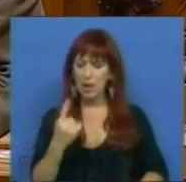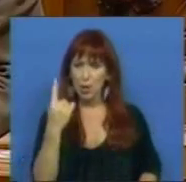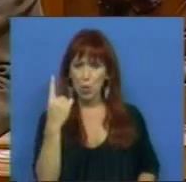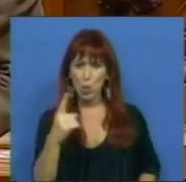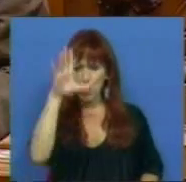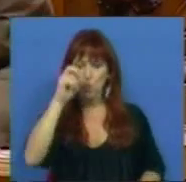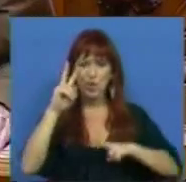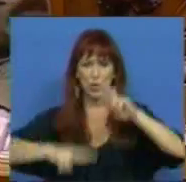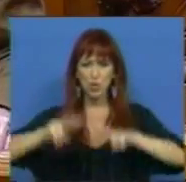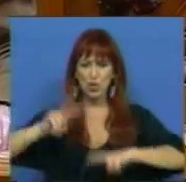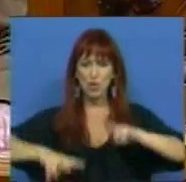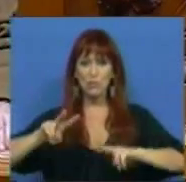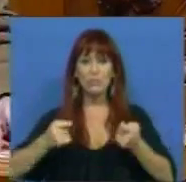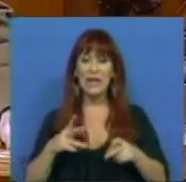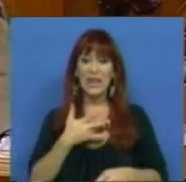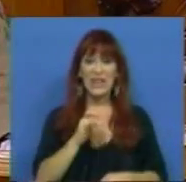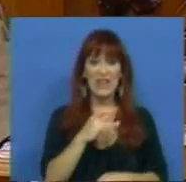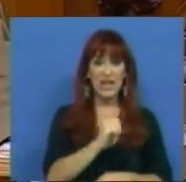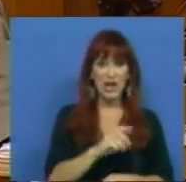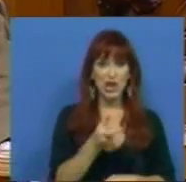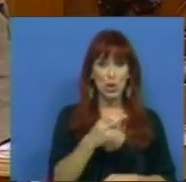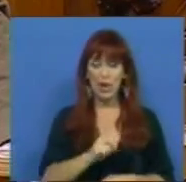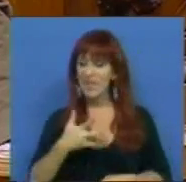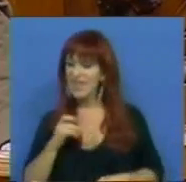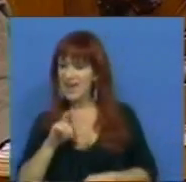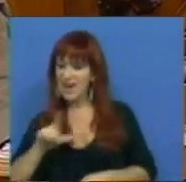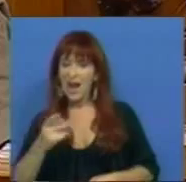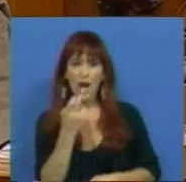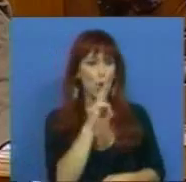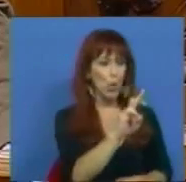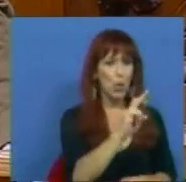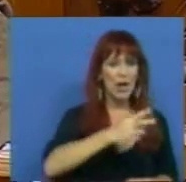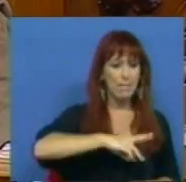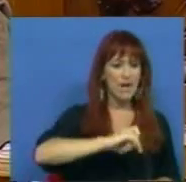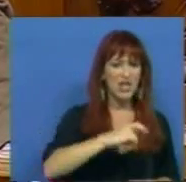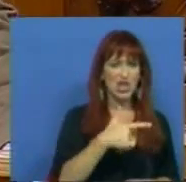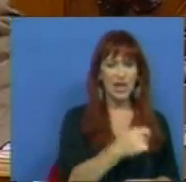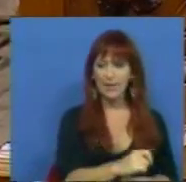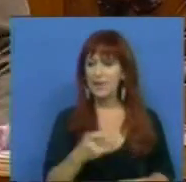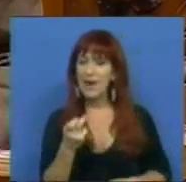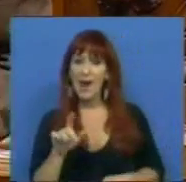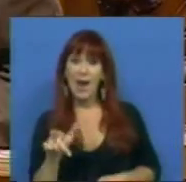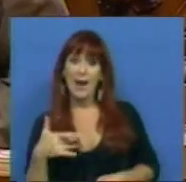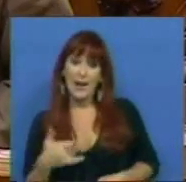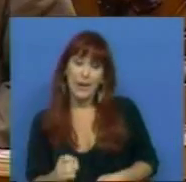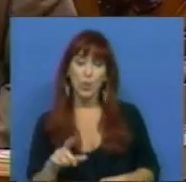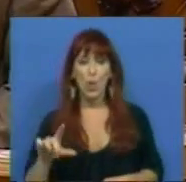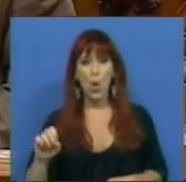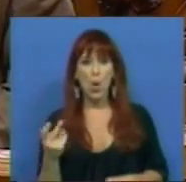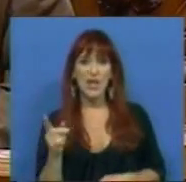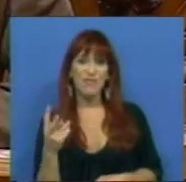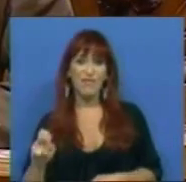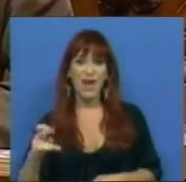Estado dos Assuntos Fiscais: Dias Loureiro, Daniel Sanches, Rui Machete, Arlindo Carvalho, Oliveira e Costa e,